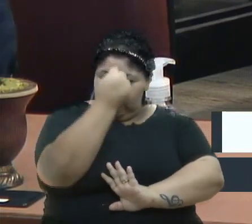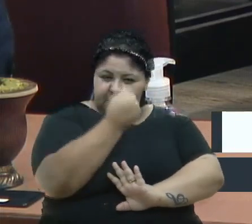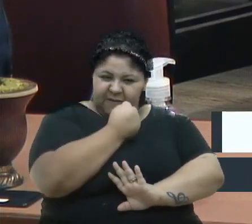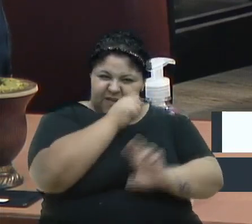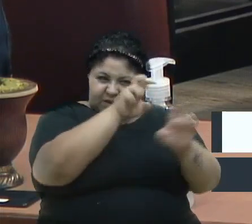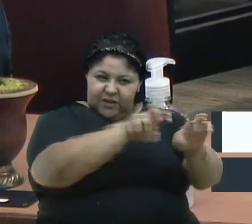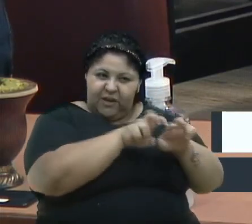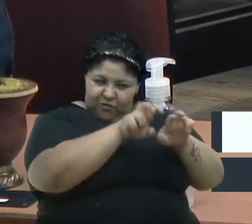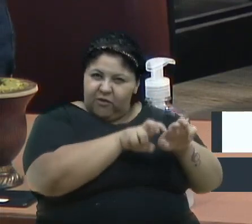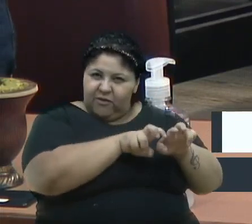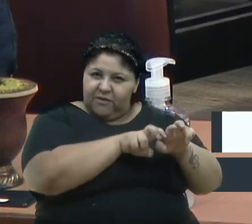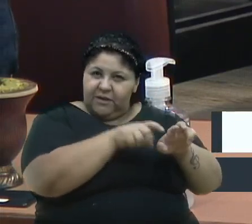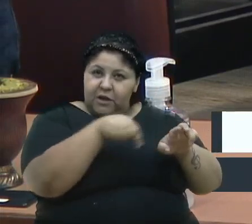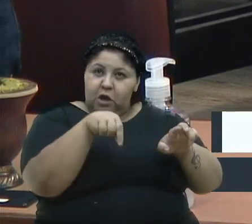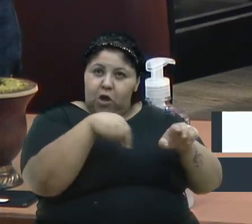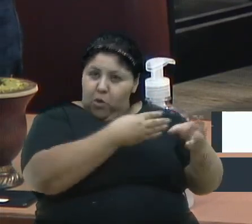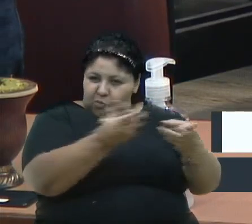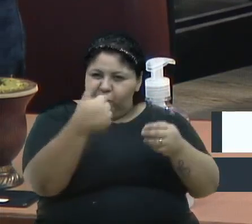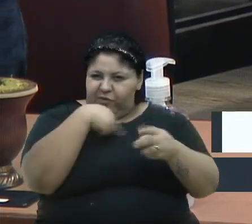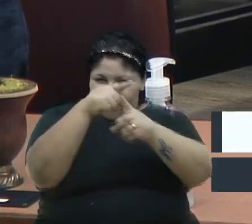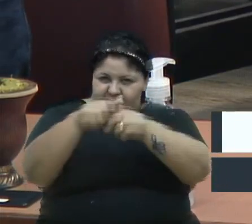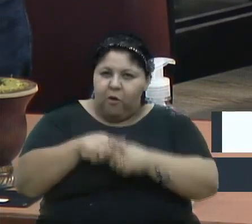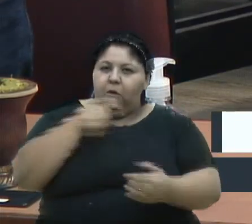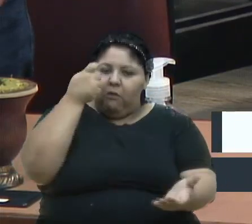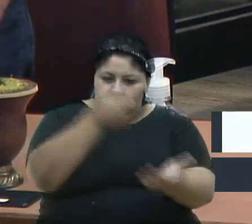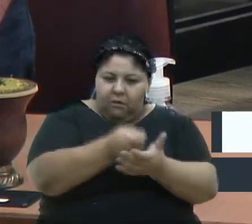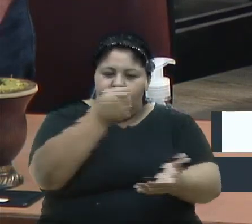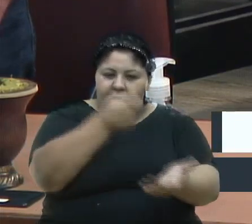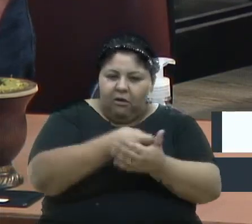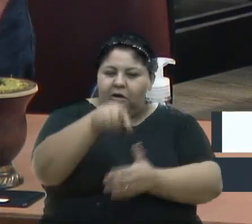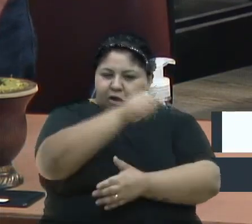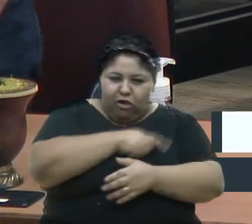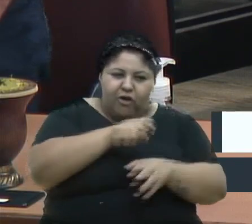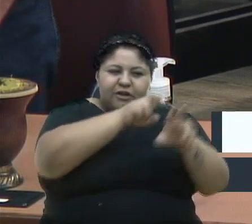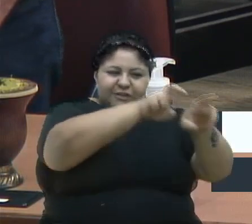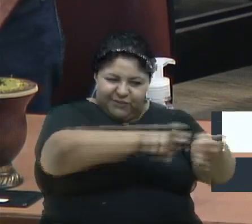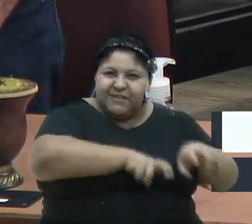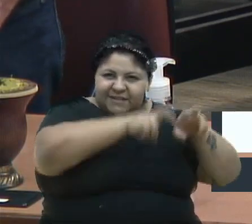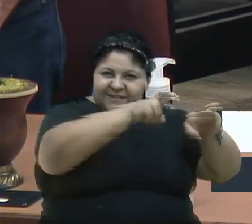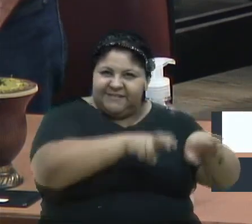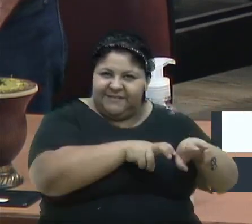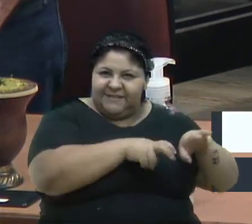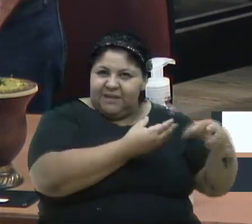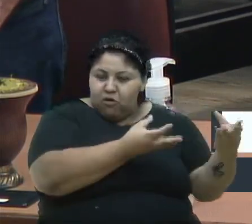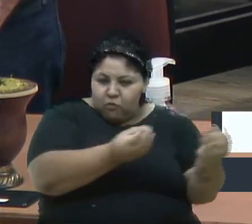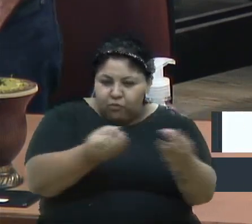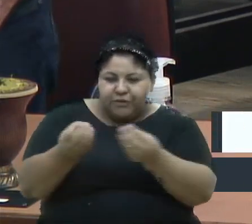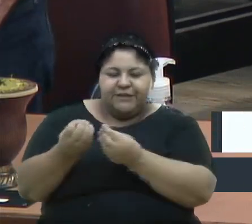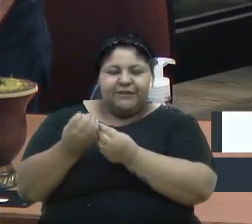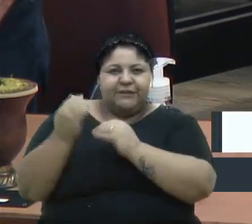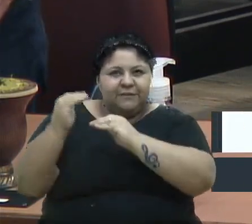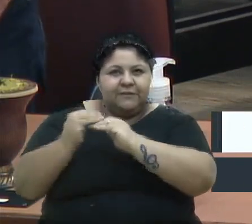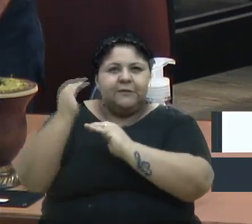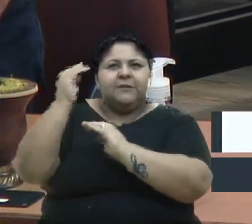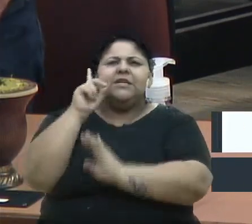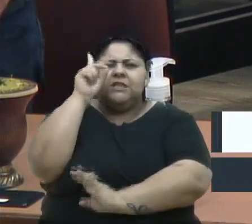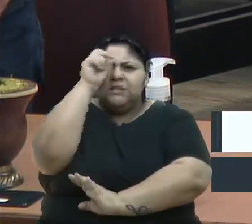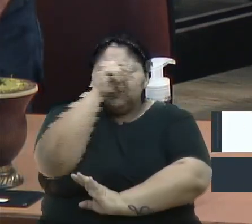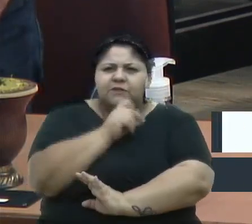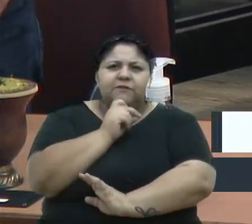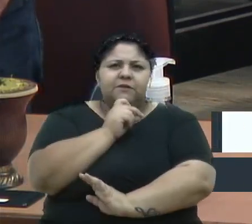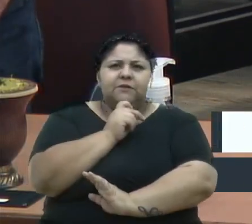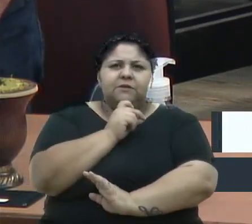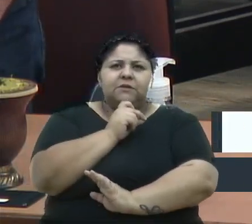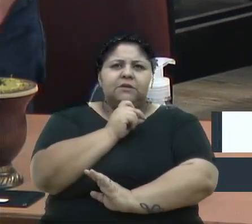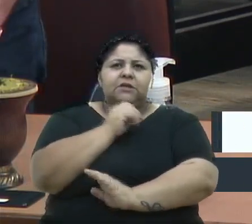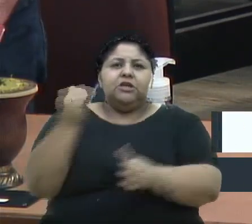muitas vezes sou cobrado, porque que nós no interior fiquemos muitas vezes mais difícil de você